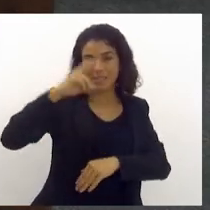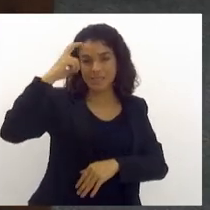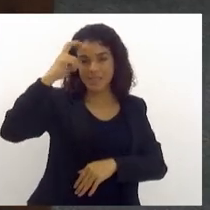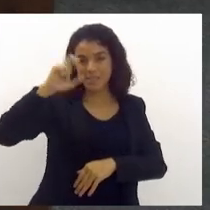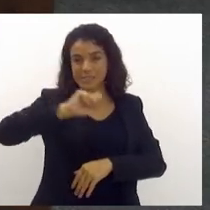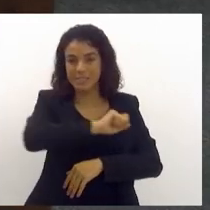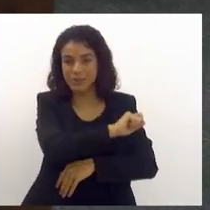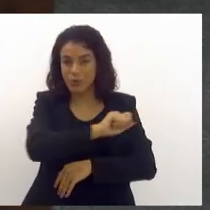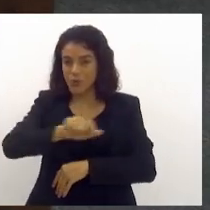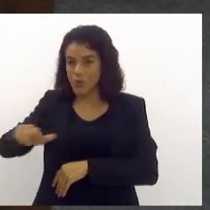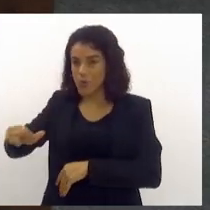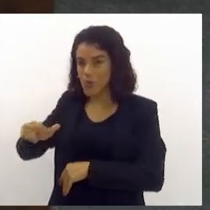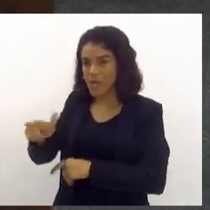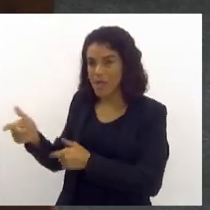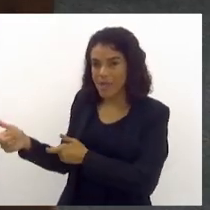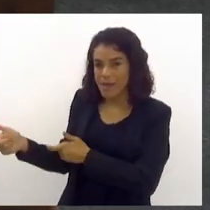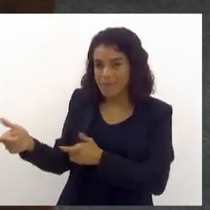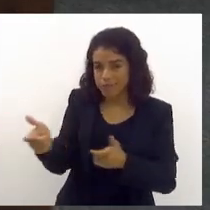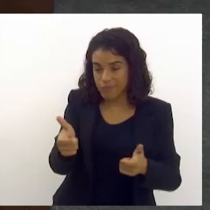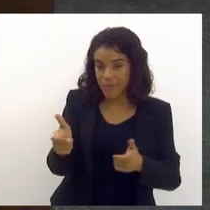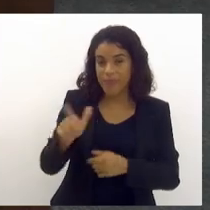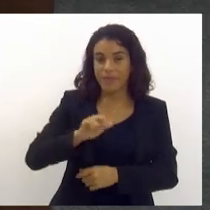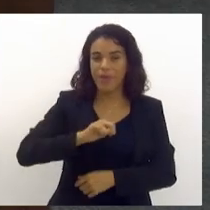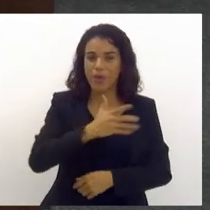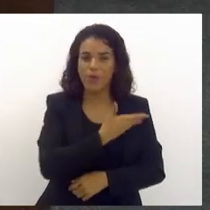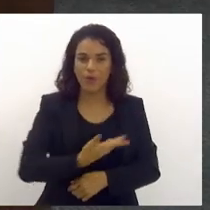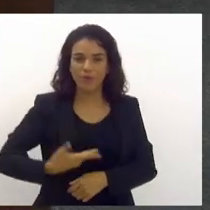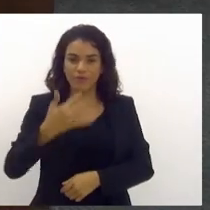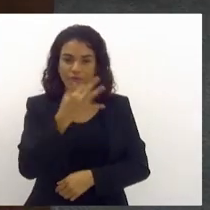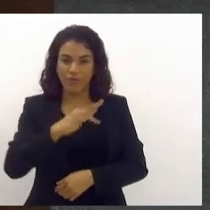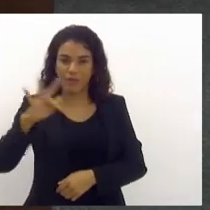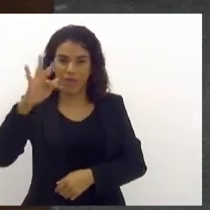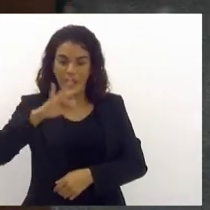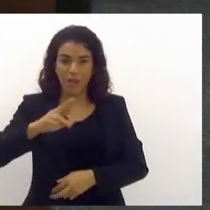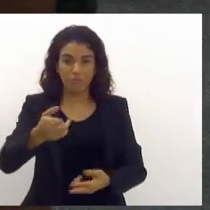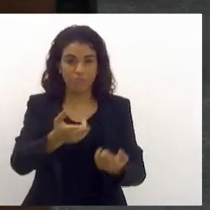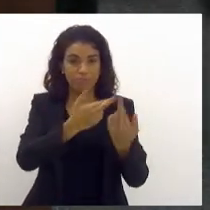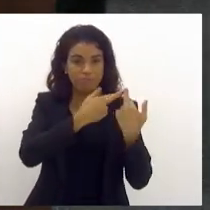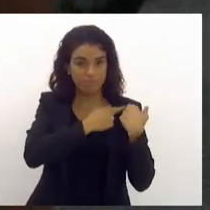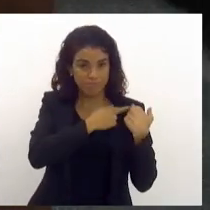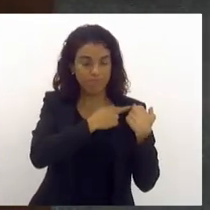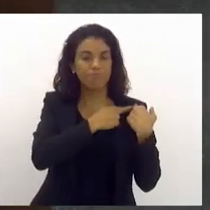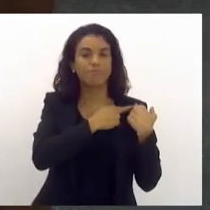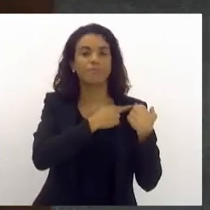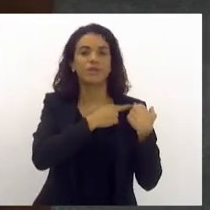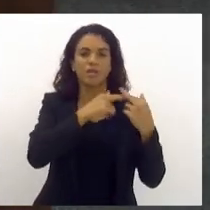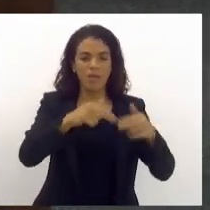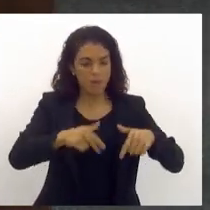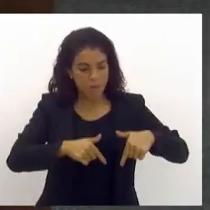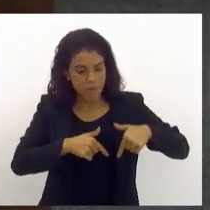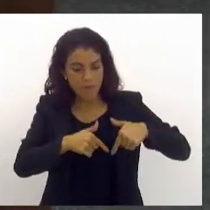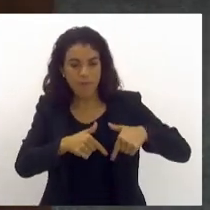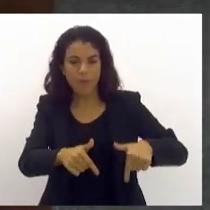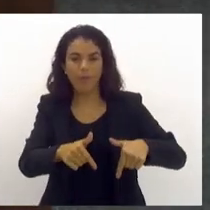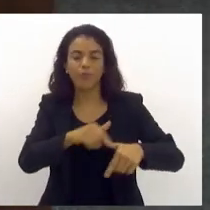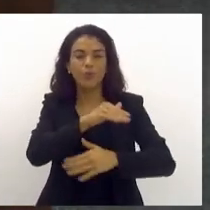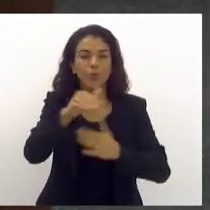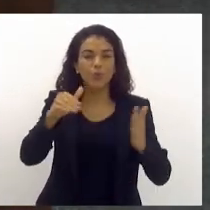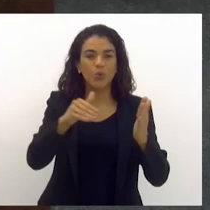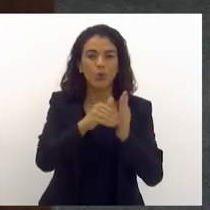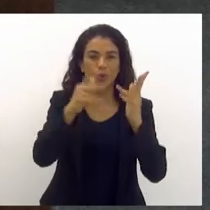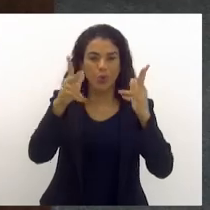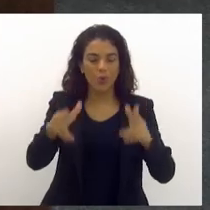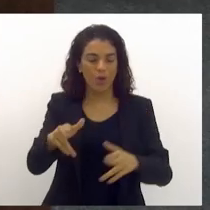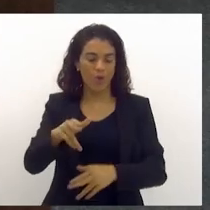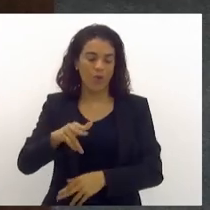do que enfrentamento, ter um governo federal responsável, que faz o que o governo Lula está